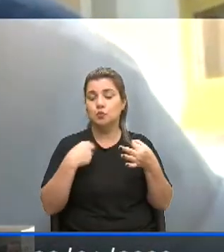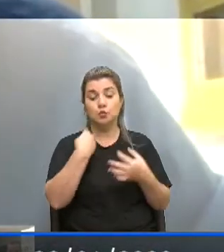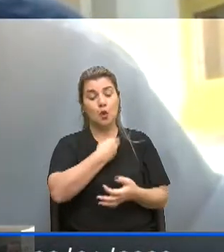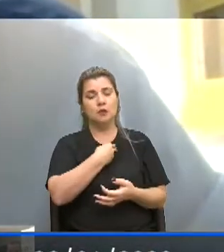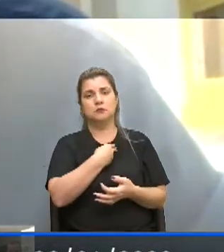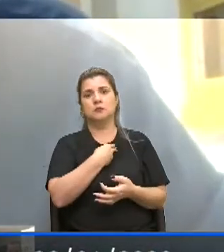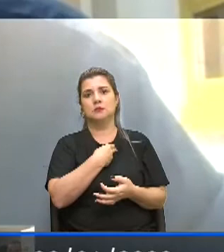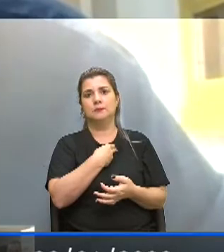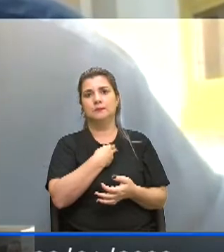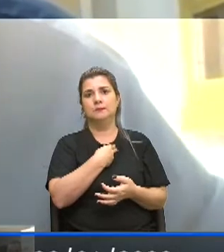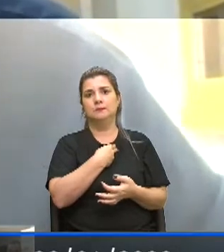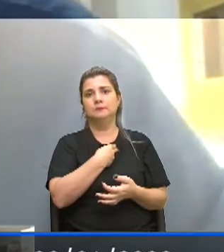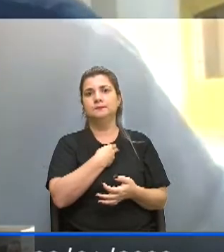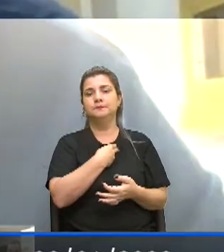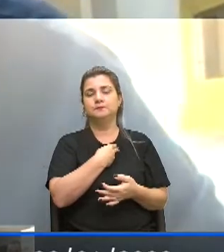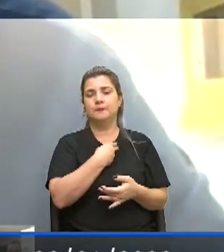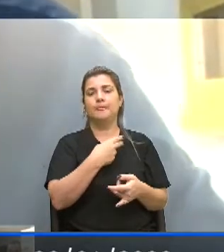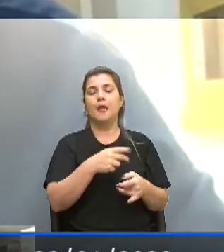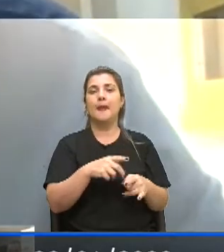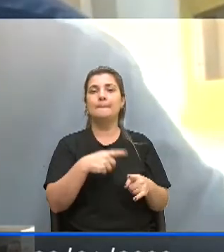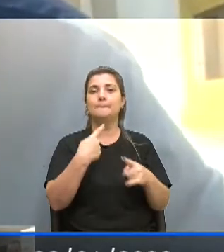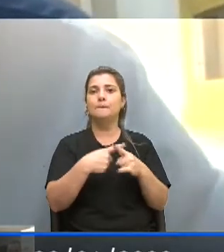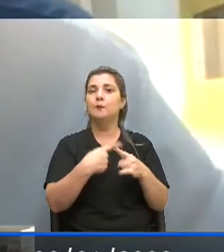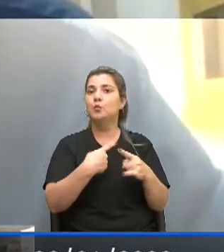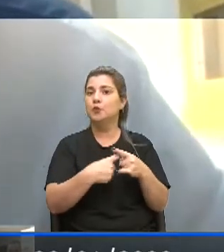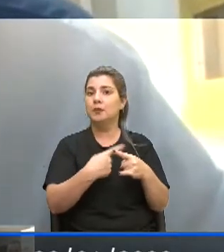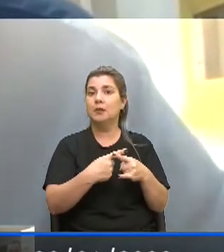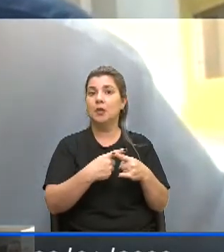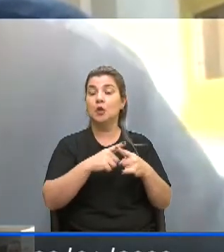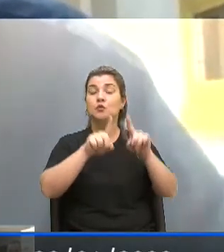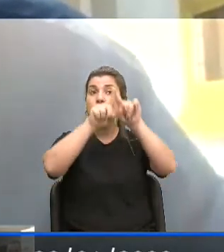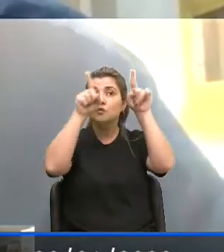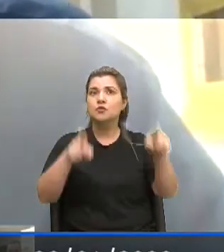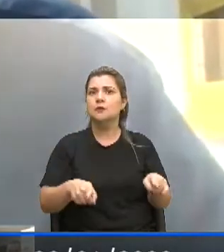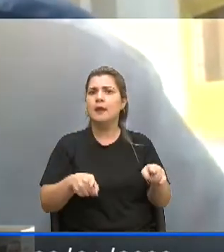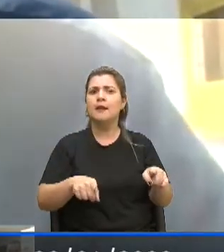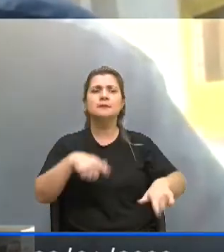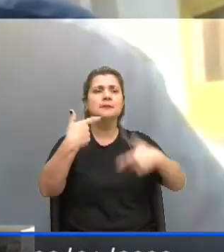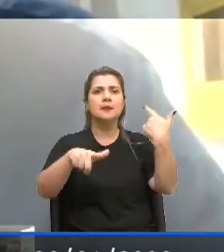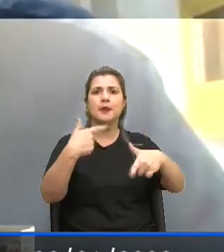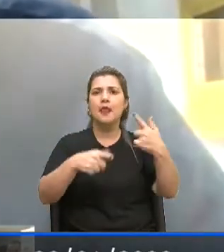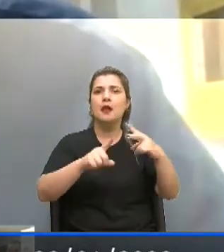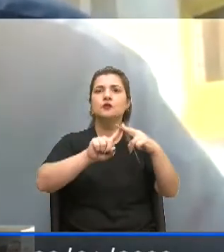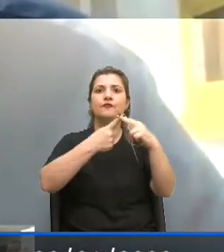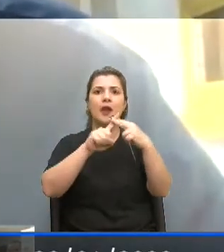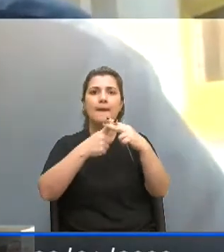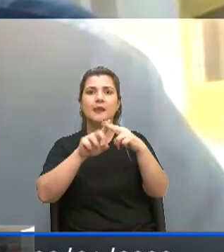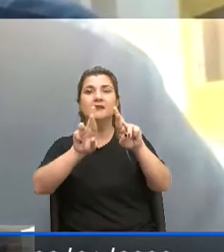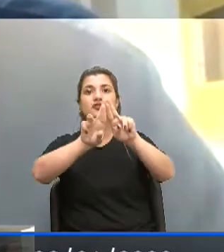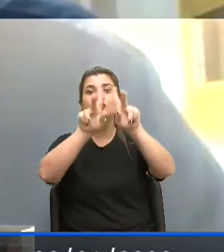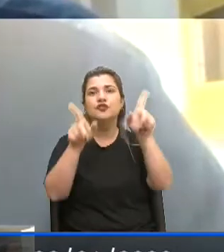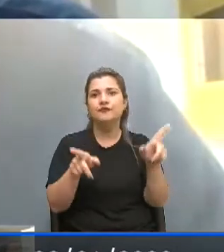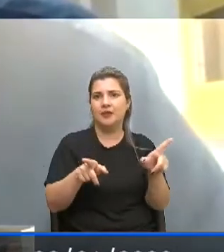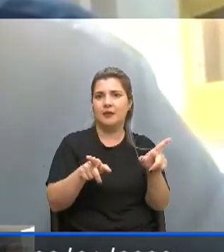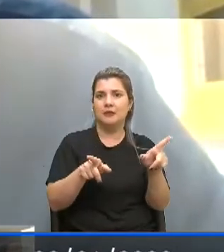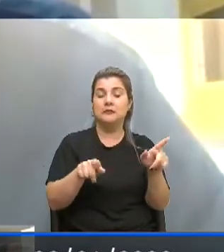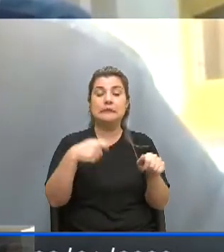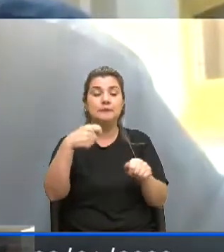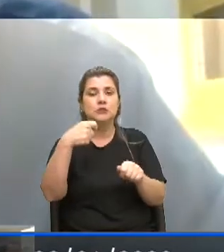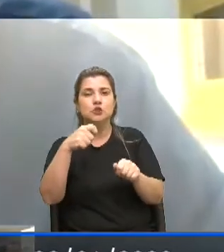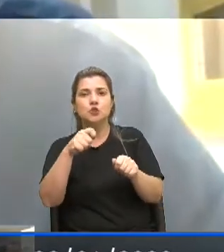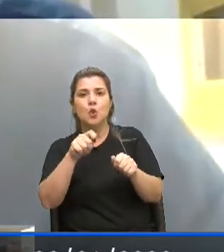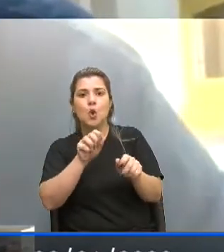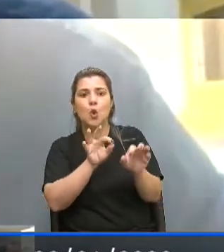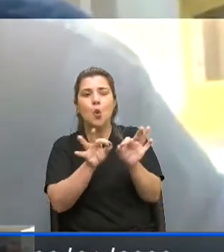mais suscetíveis, porque eles estiveram trabalhando com ferramentas diferentes e tivemos que corrigir no andar, abastecer o avião no